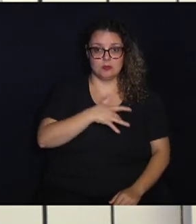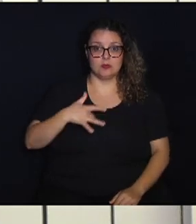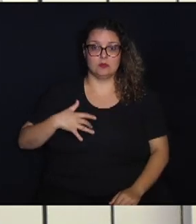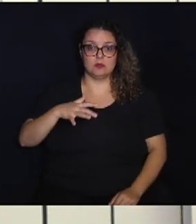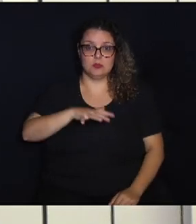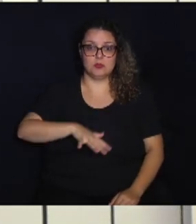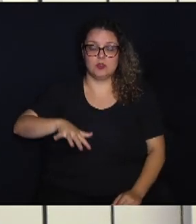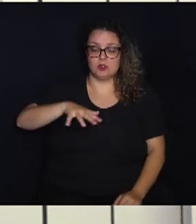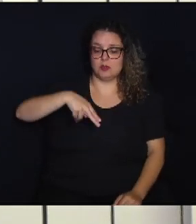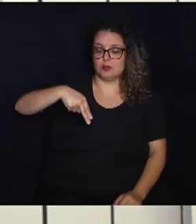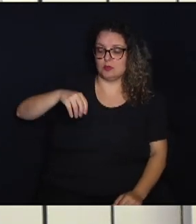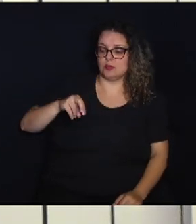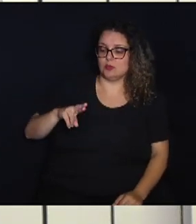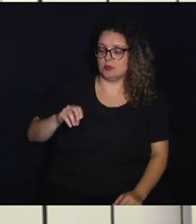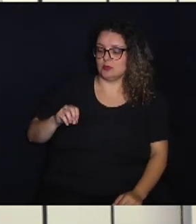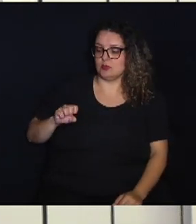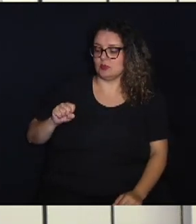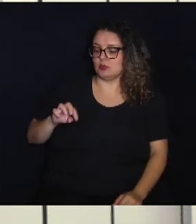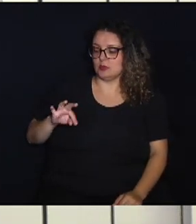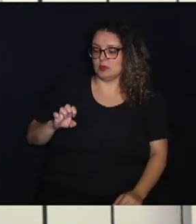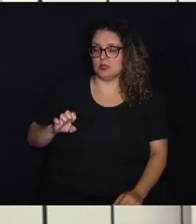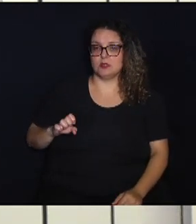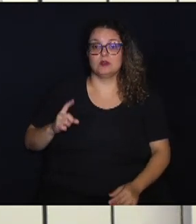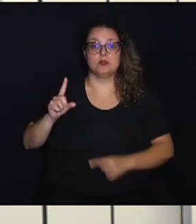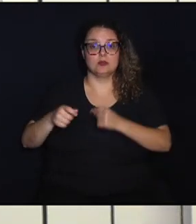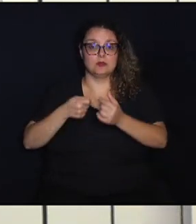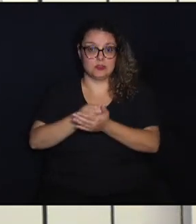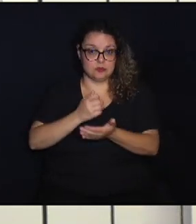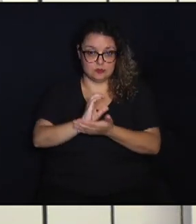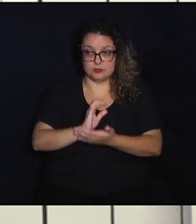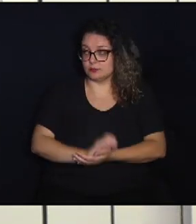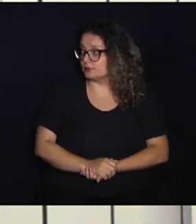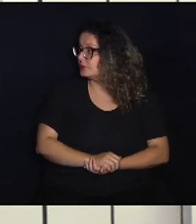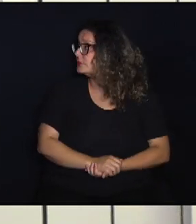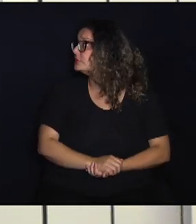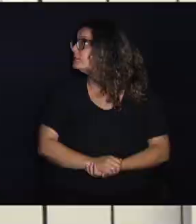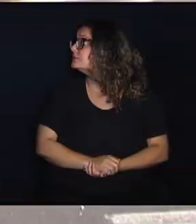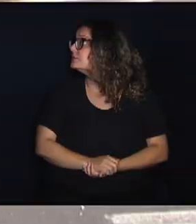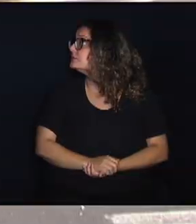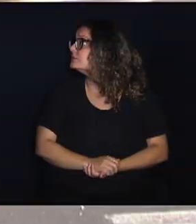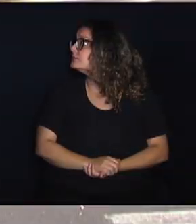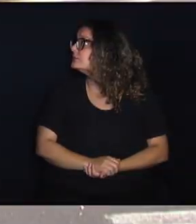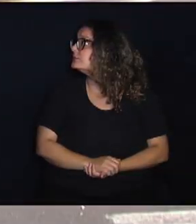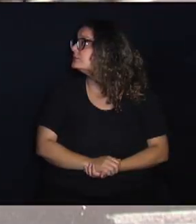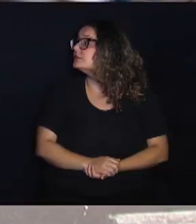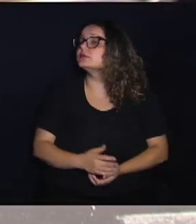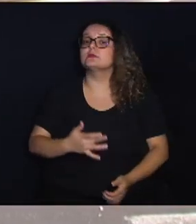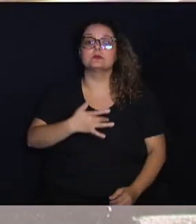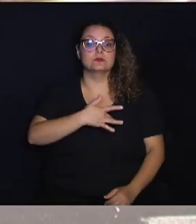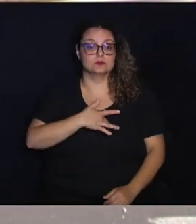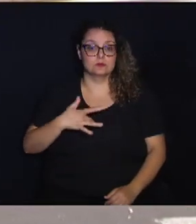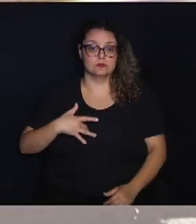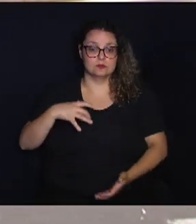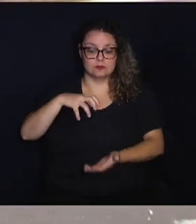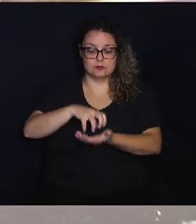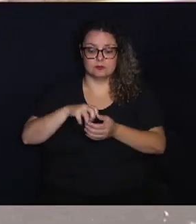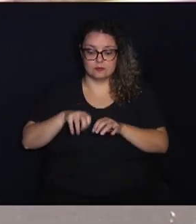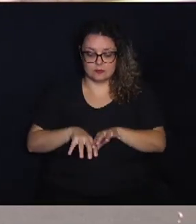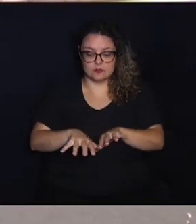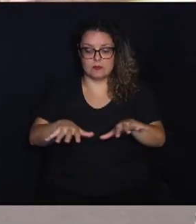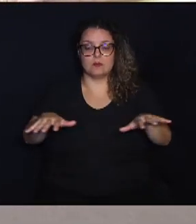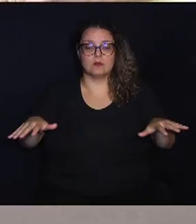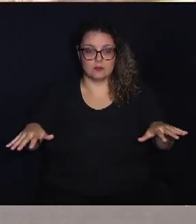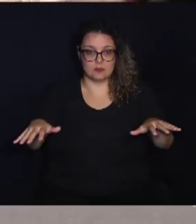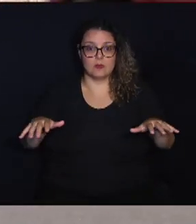região noroeste com as emendas impositivas. A saúde descentralizada na cidade foi o